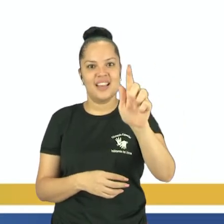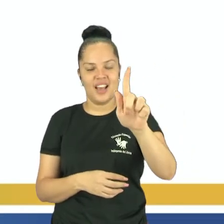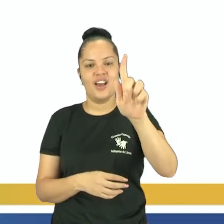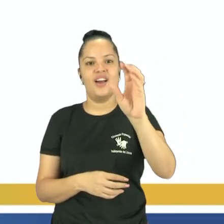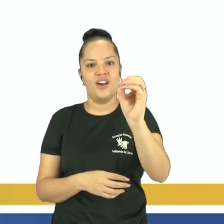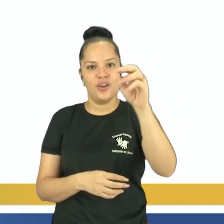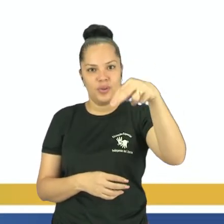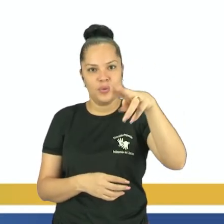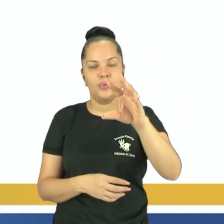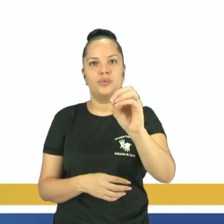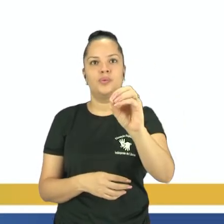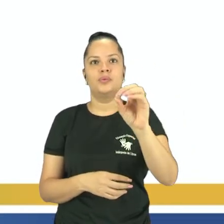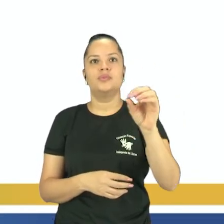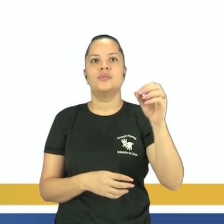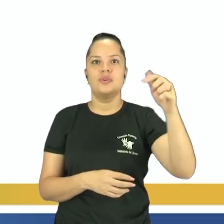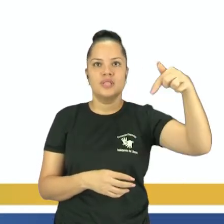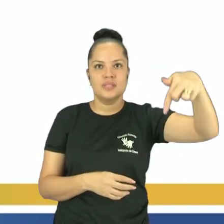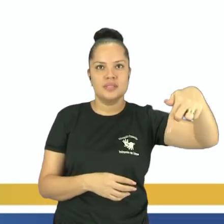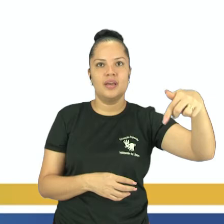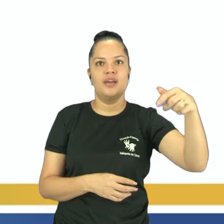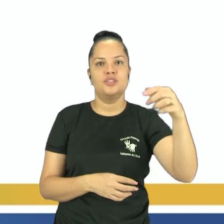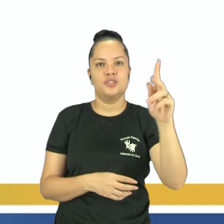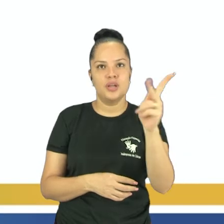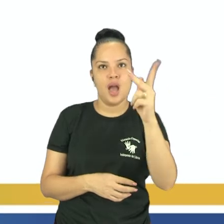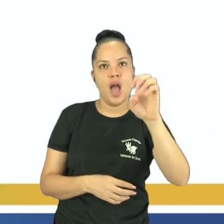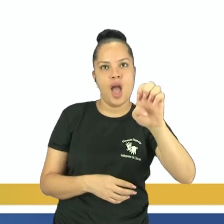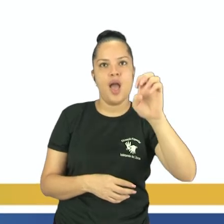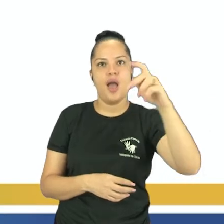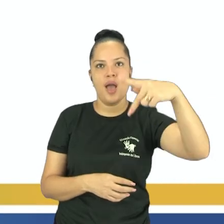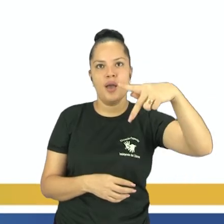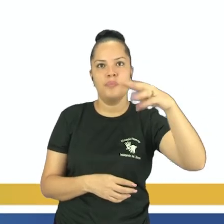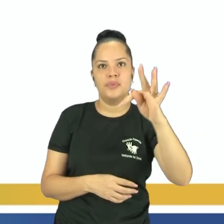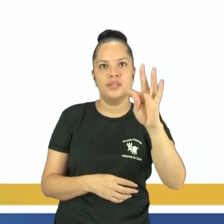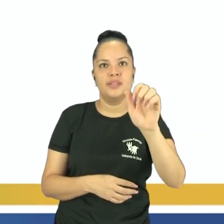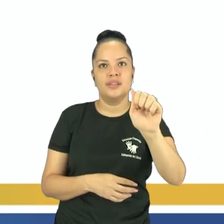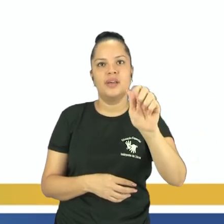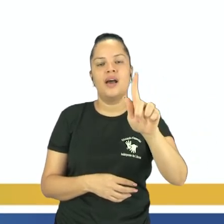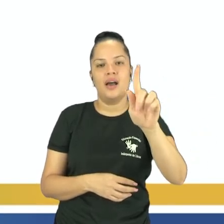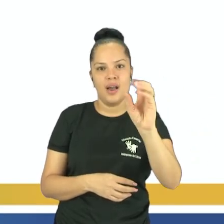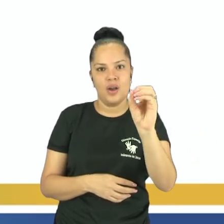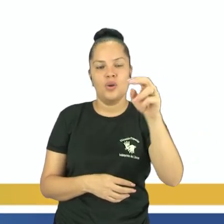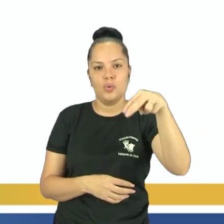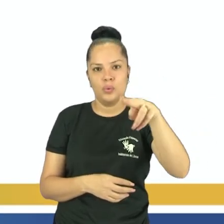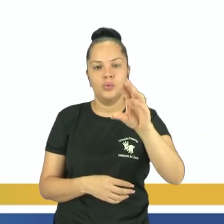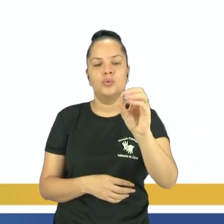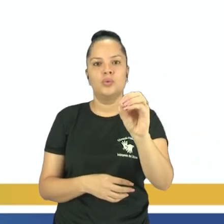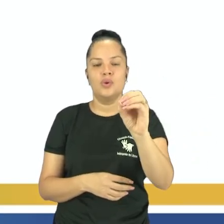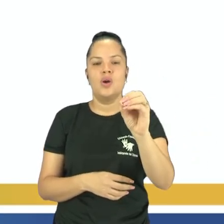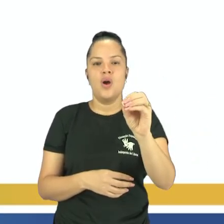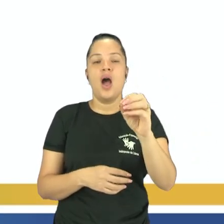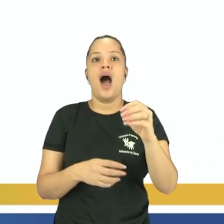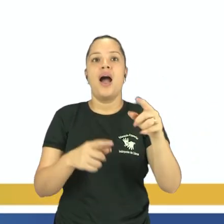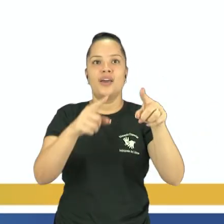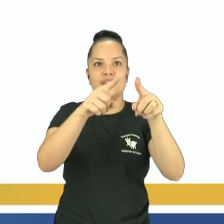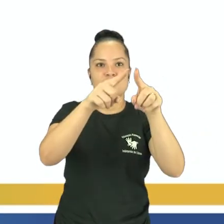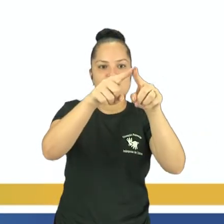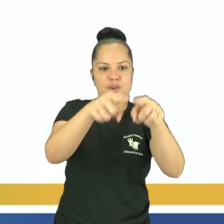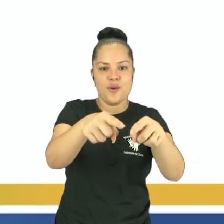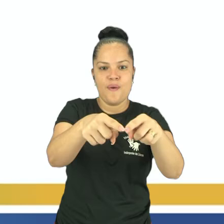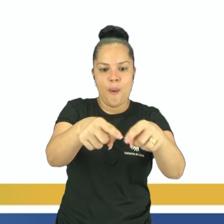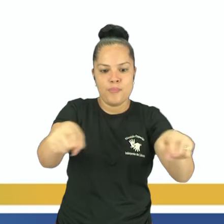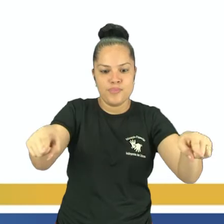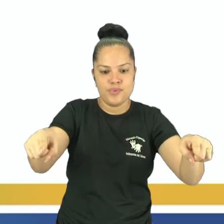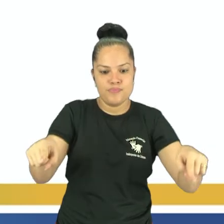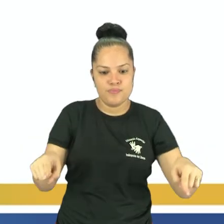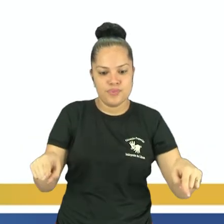8 lados é aquele polígono bem famoso que ficou conhecido aí nas lutas de UFC, né? O octógono, né? Exatamente porque